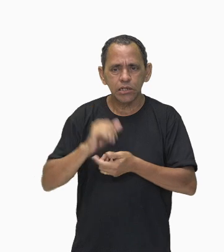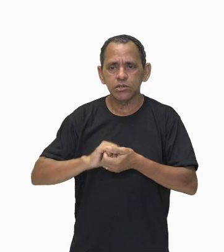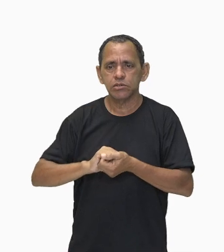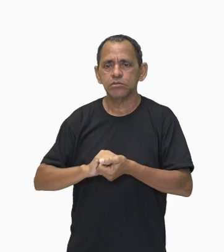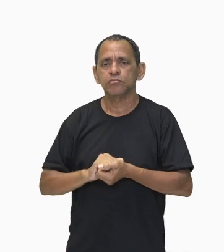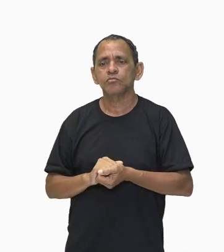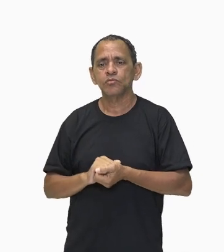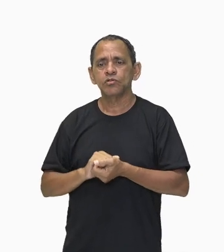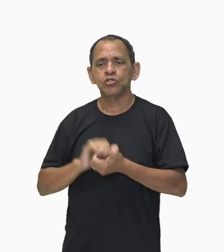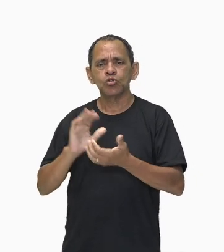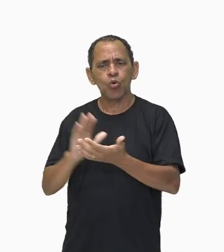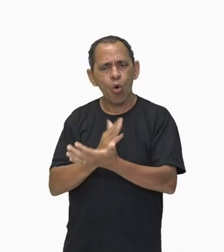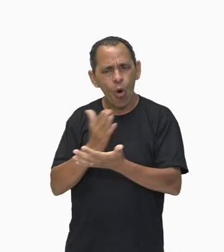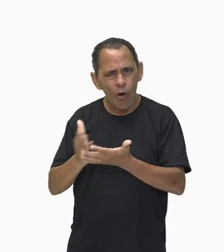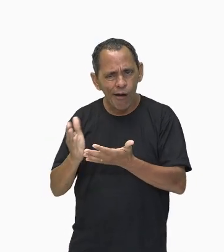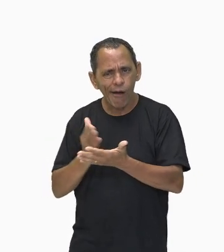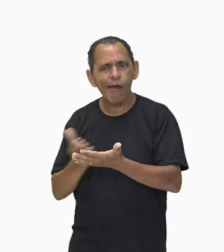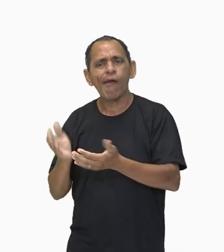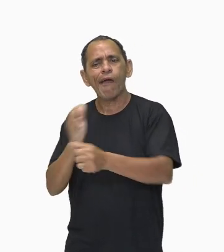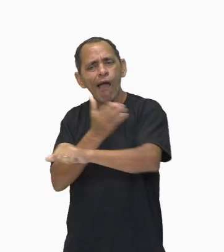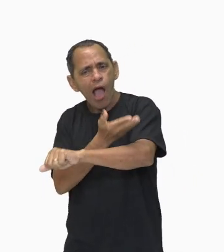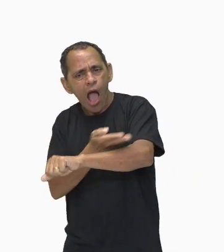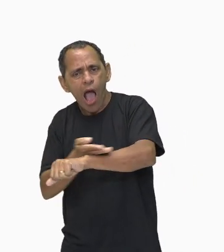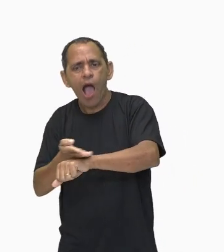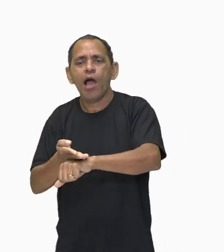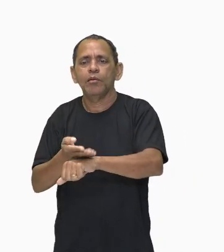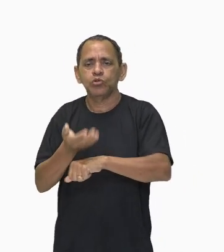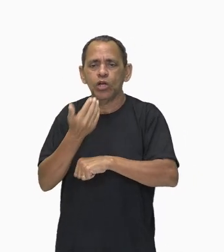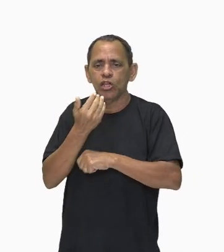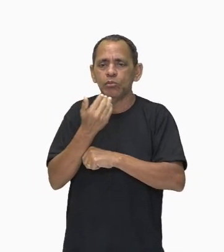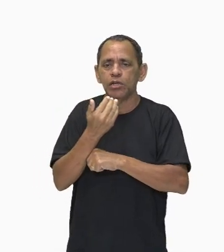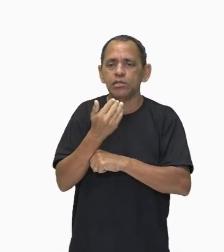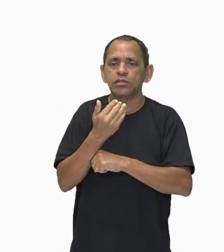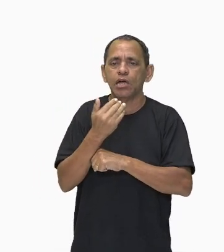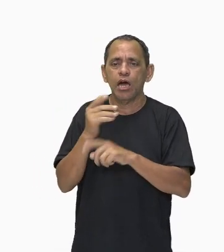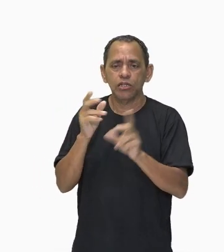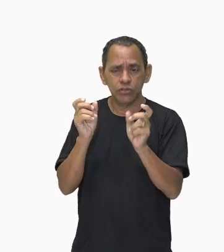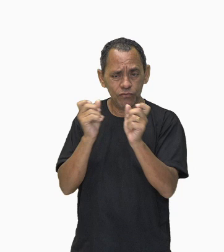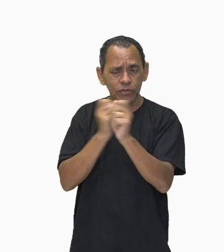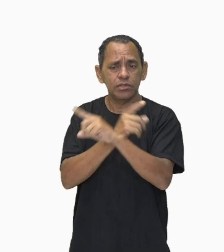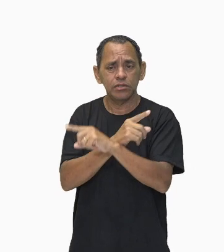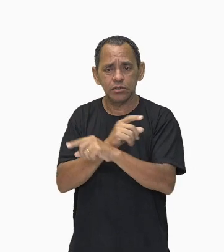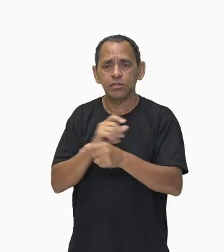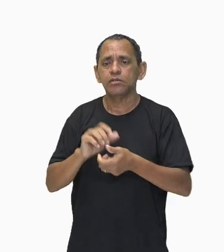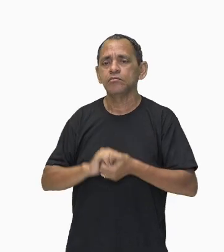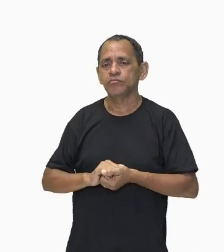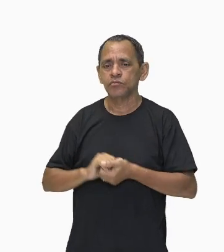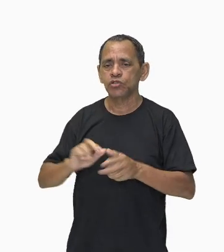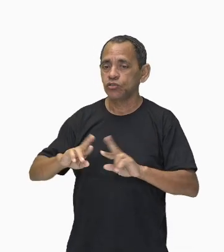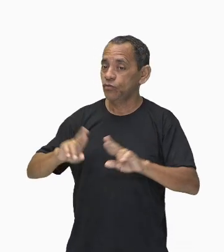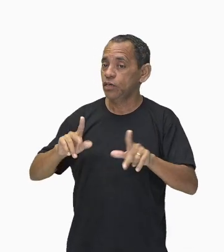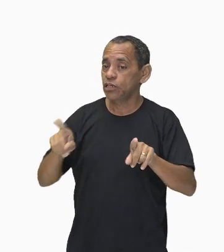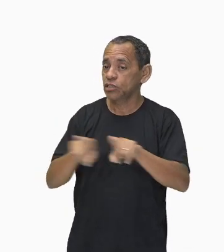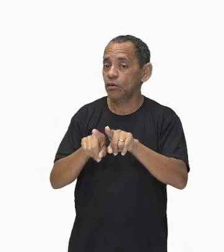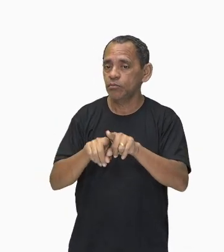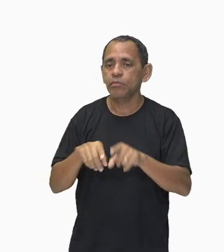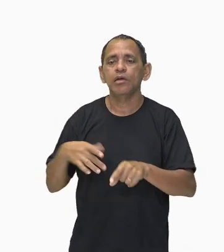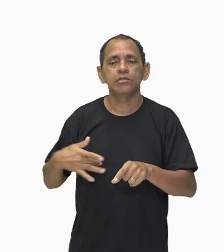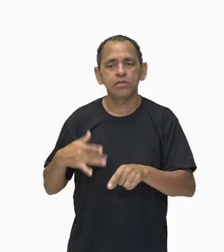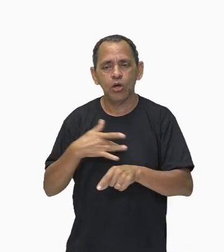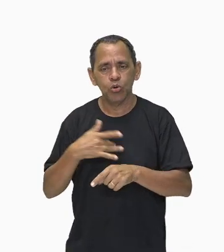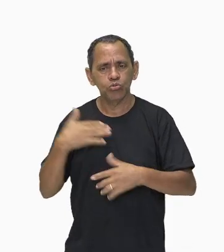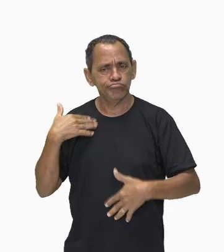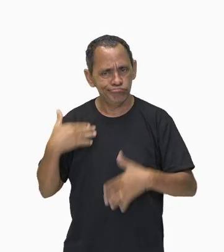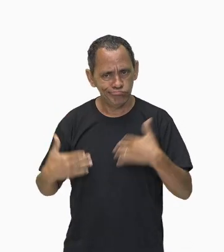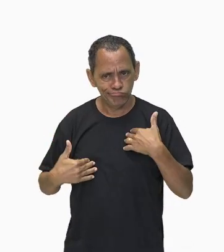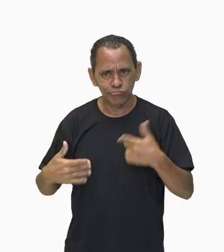de alimentação ou de falta de exercício vão atuar diretamente na saúde do nosso corpo. Medicamentos,